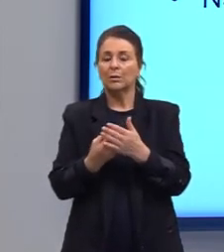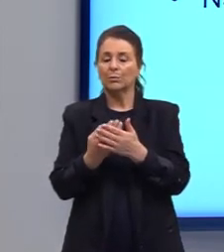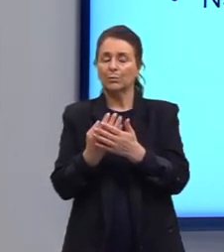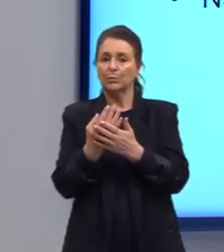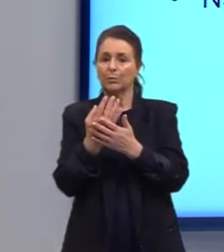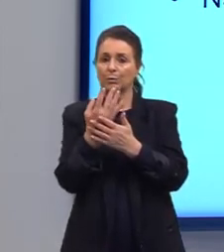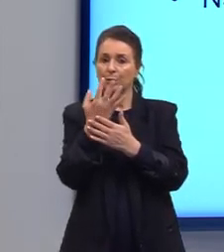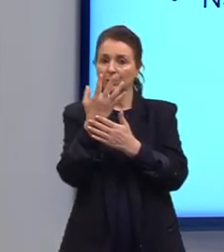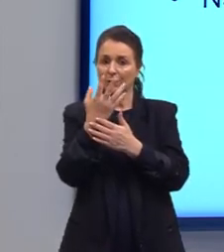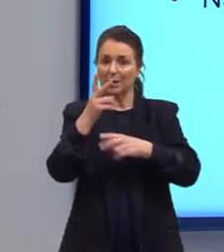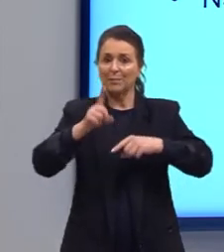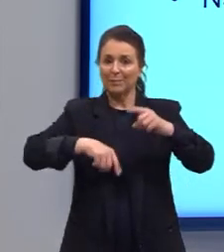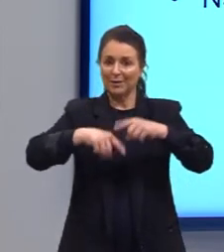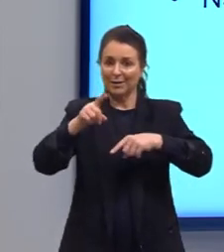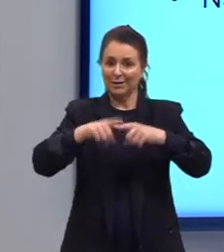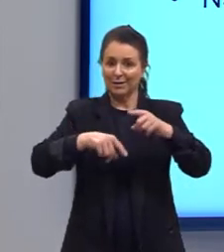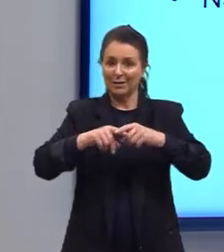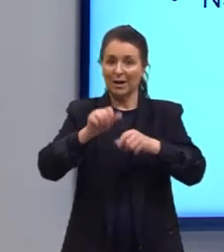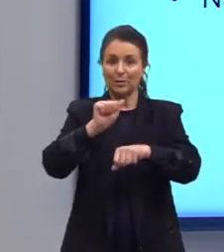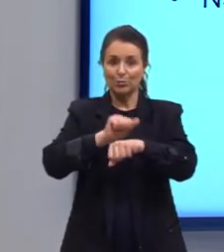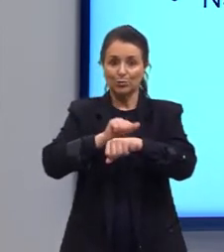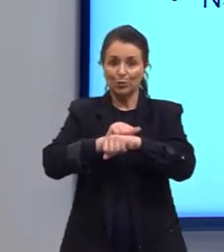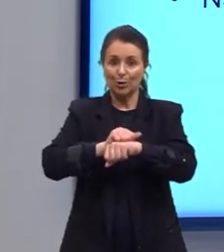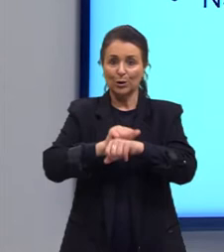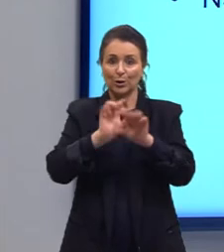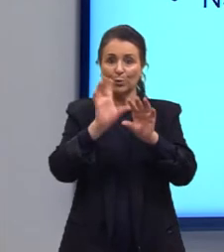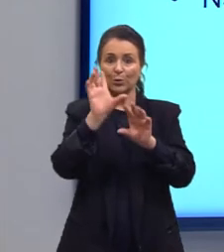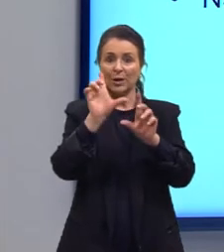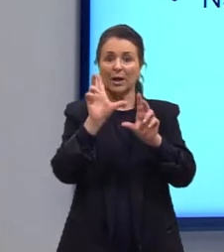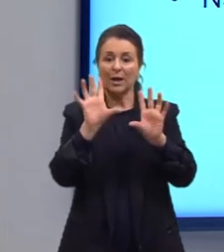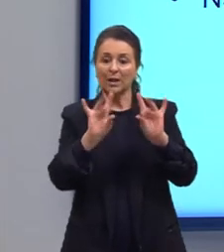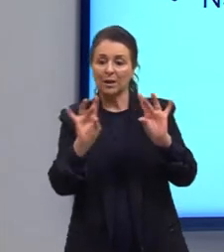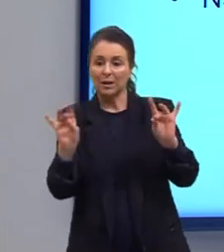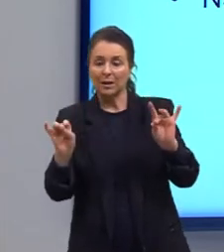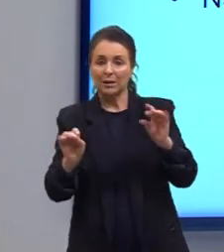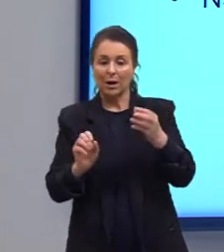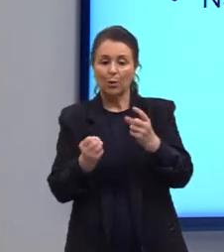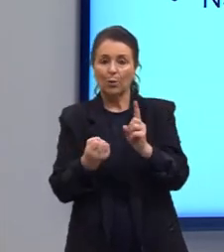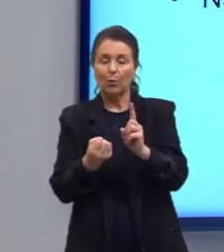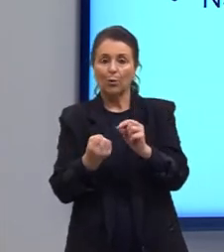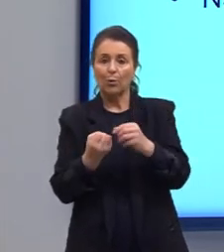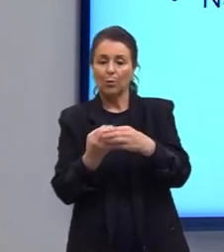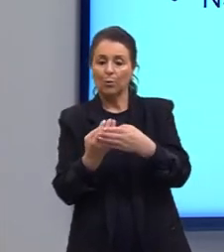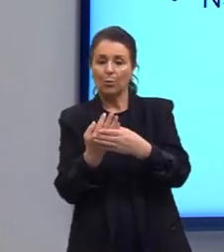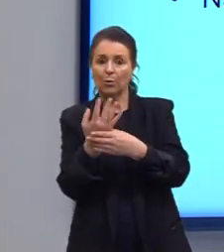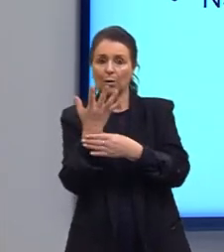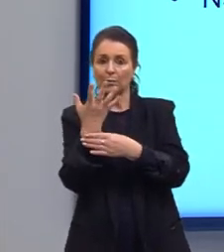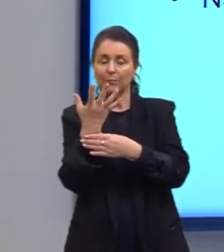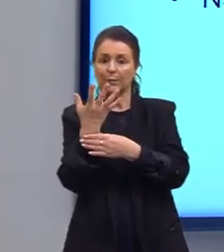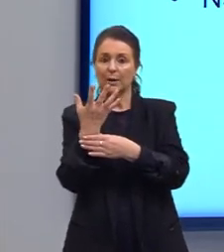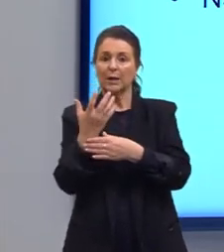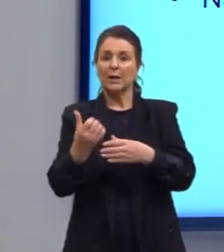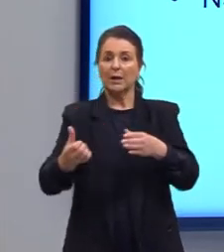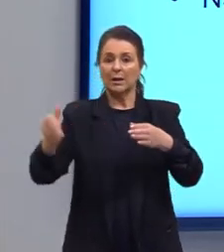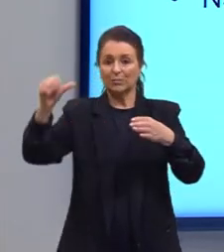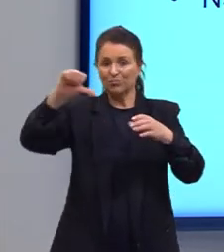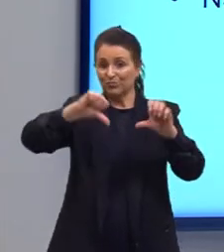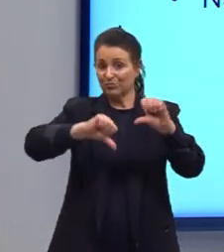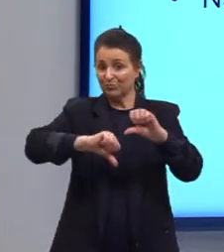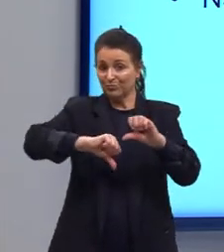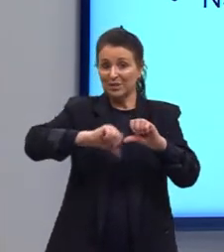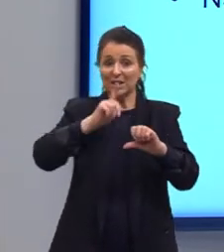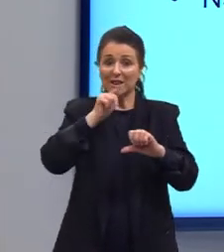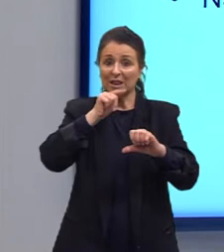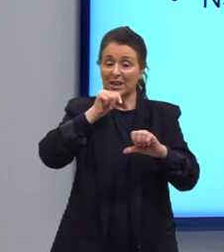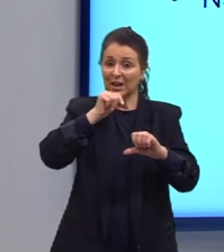da matéria tanto na fase sólida líquida ou gasosa eles são insolúveis em água tem